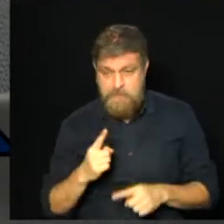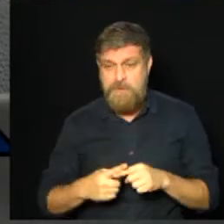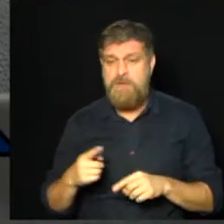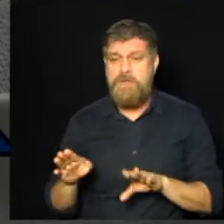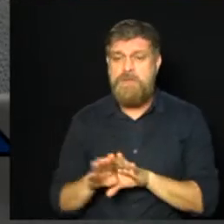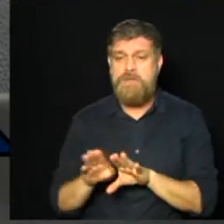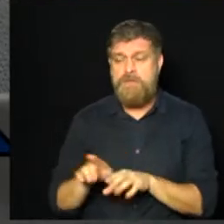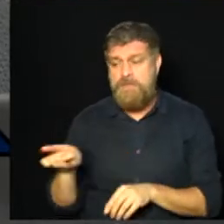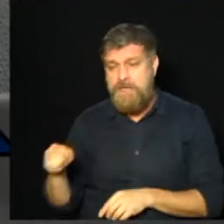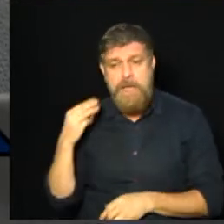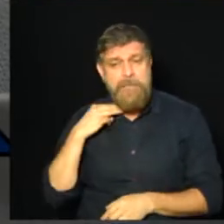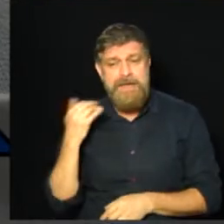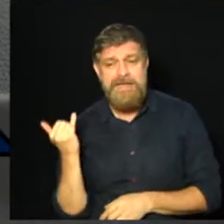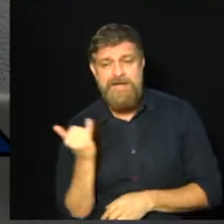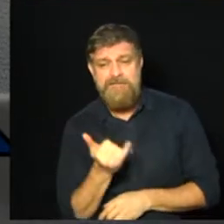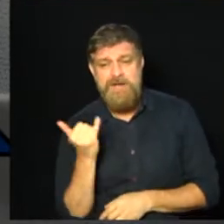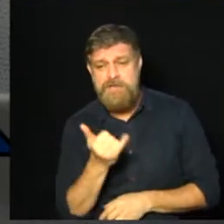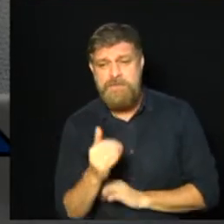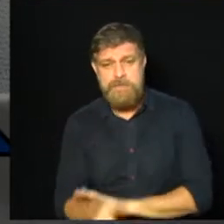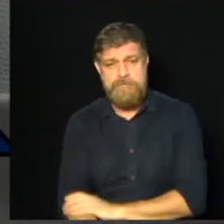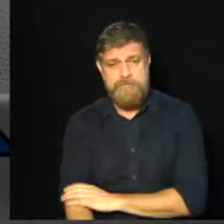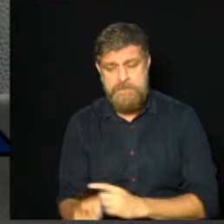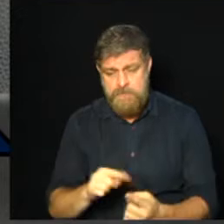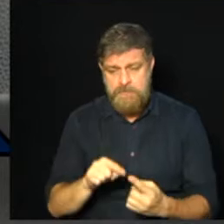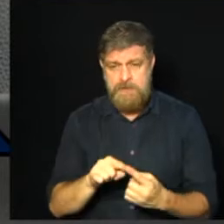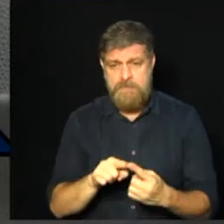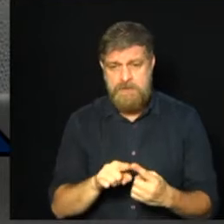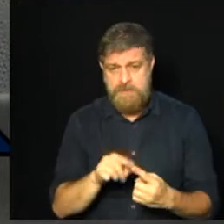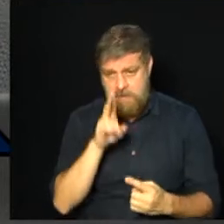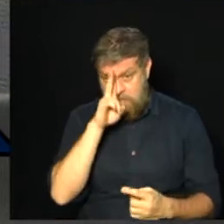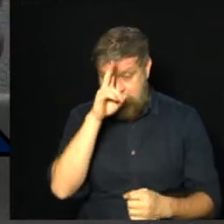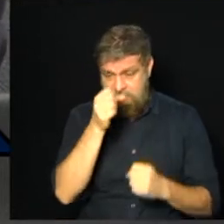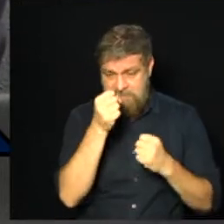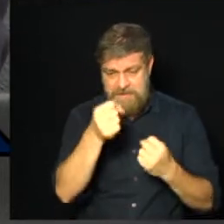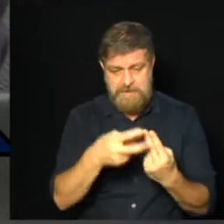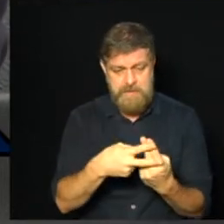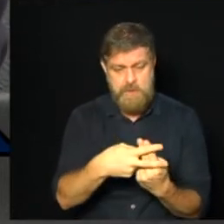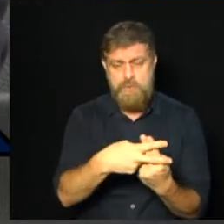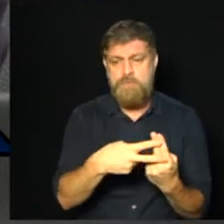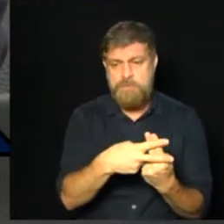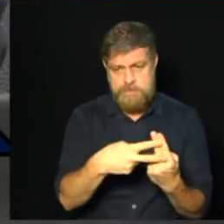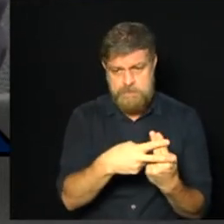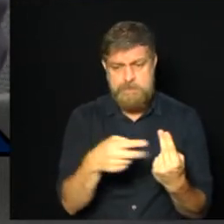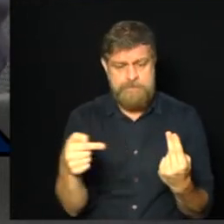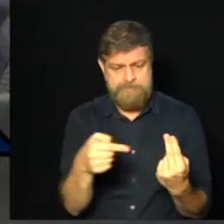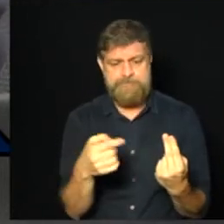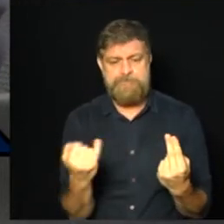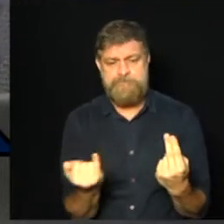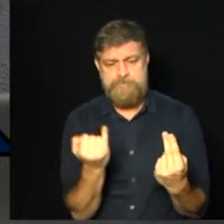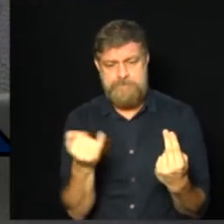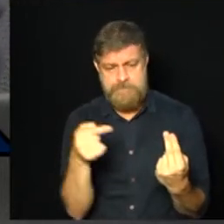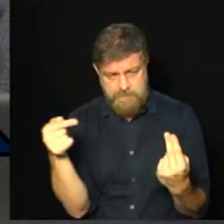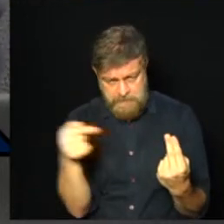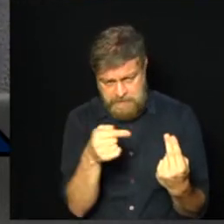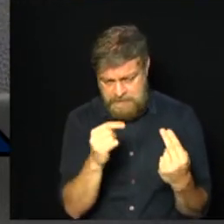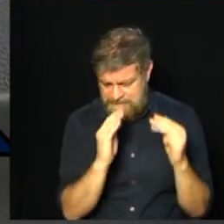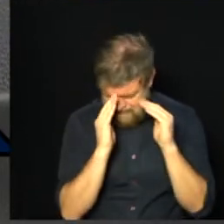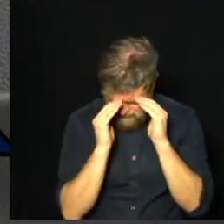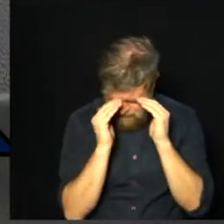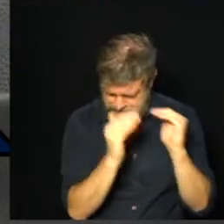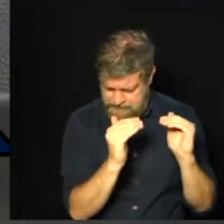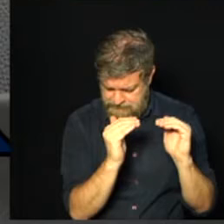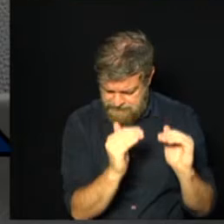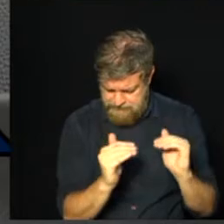mencionado o fortalecimento do Sistema Único de Saúde, que eu concordo, eu acho que é importante. Este é o nosso objetivo